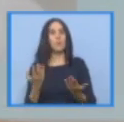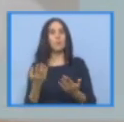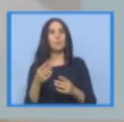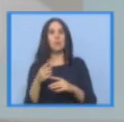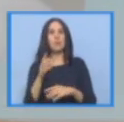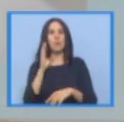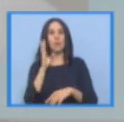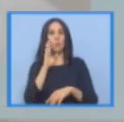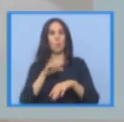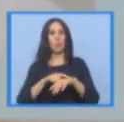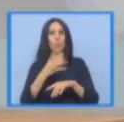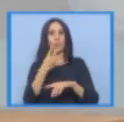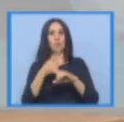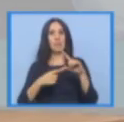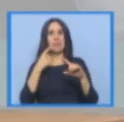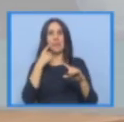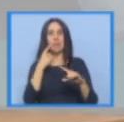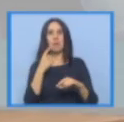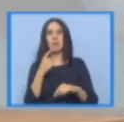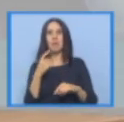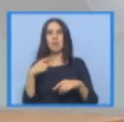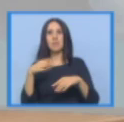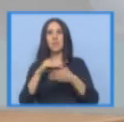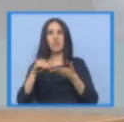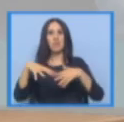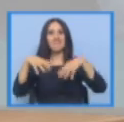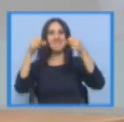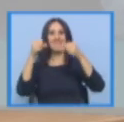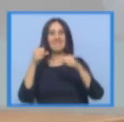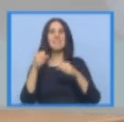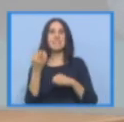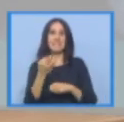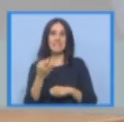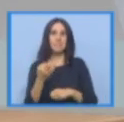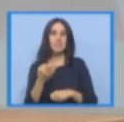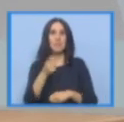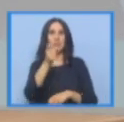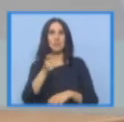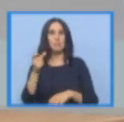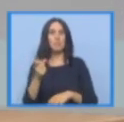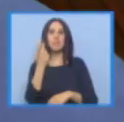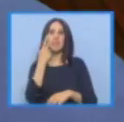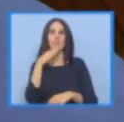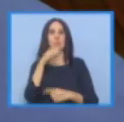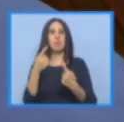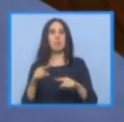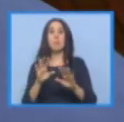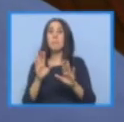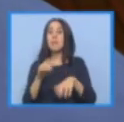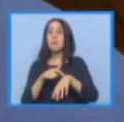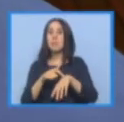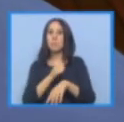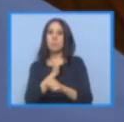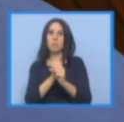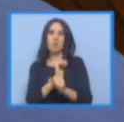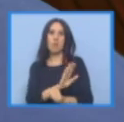das 4h30, as pessoas... As luzes do escritório fecham. Exatamente, e as pessoas têm a sua vida familiar. Agora, no tempo em que estão no